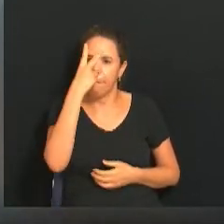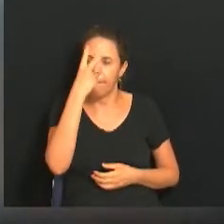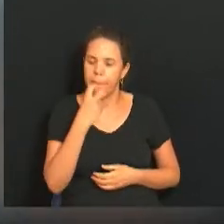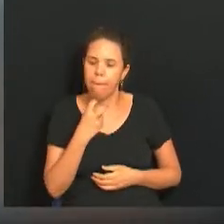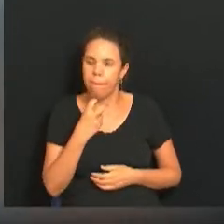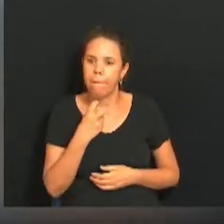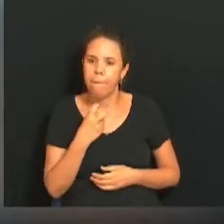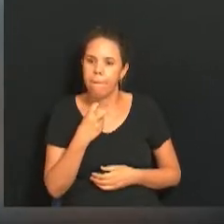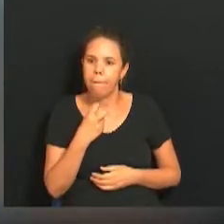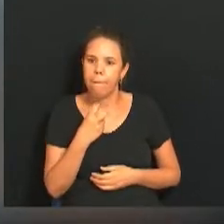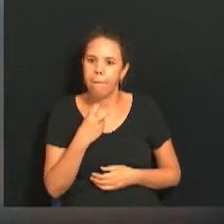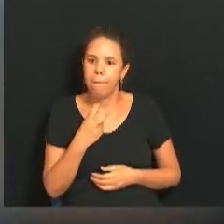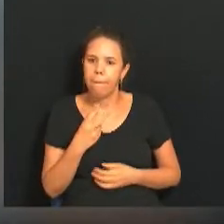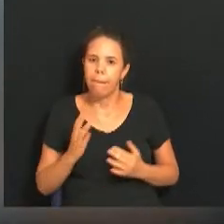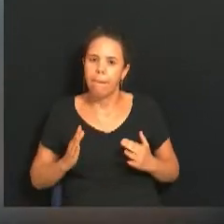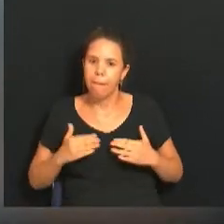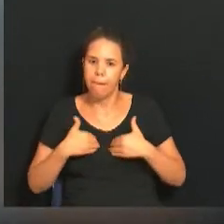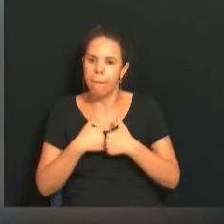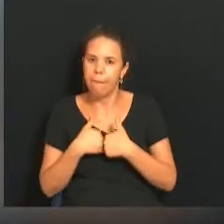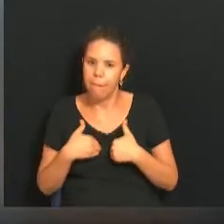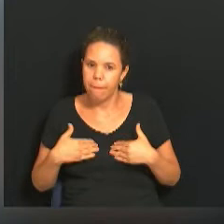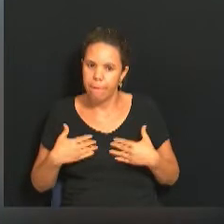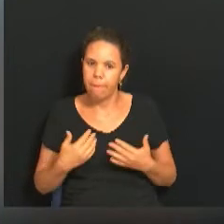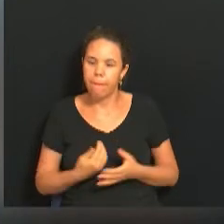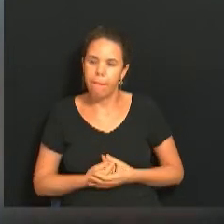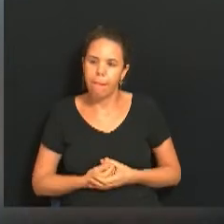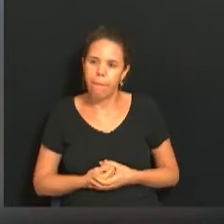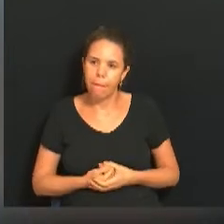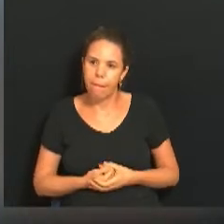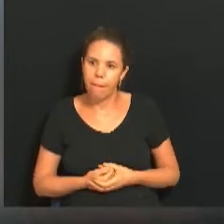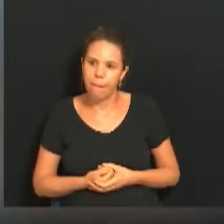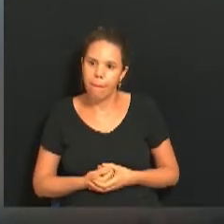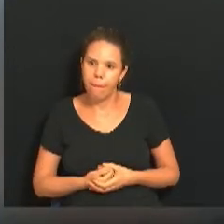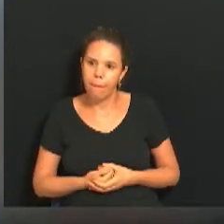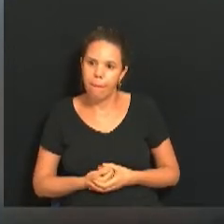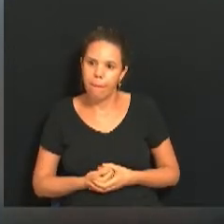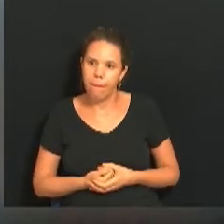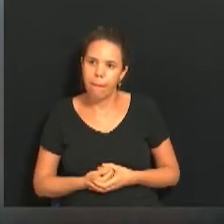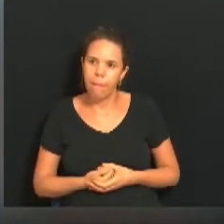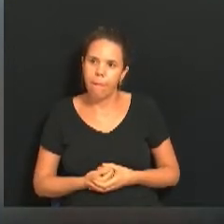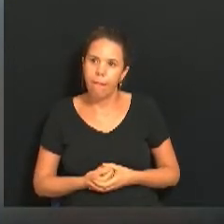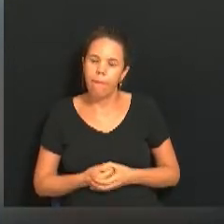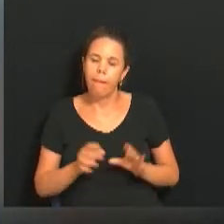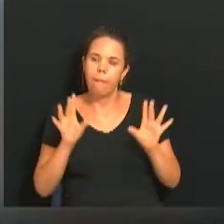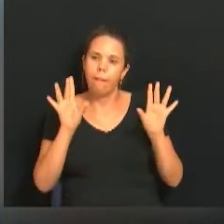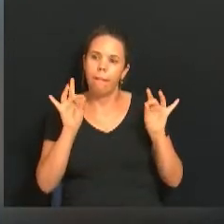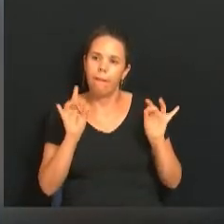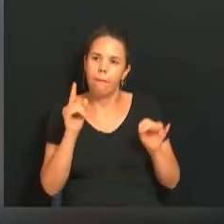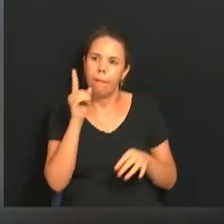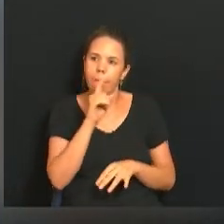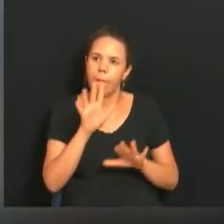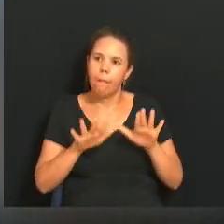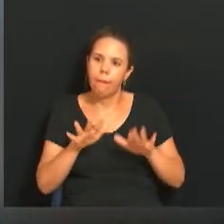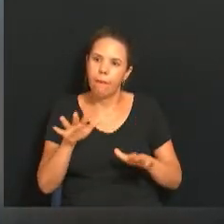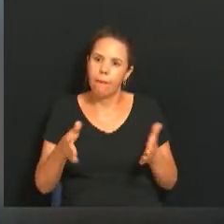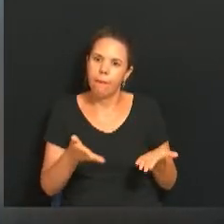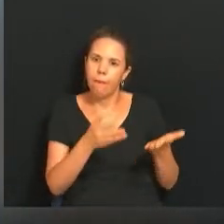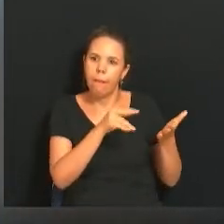com transtorno de espectro autista, o TEA. É um tema muito delicado que eu levei ao